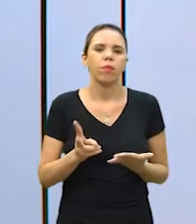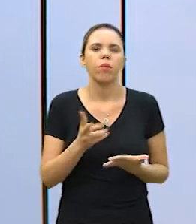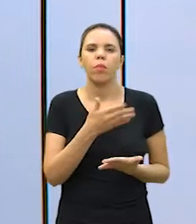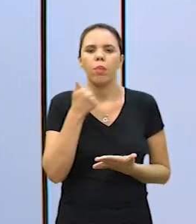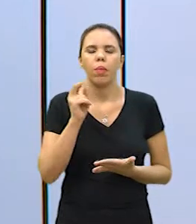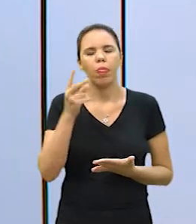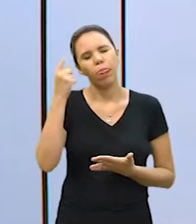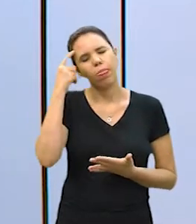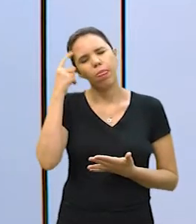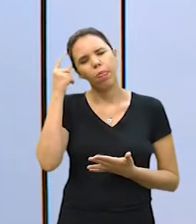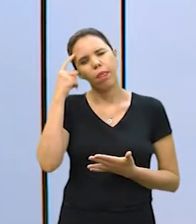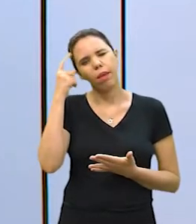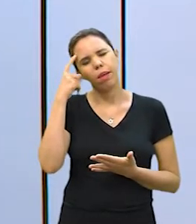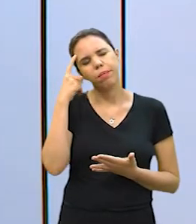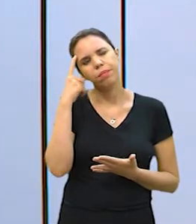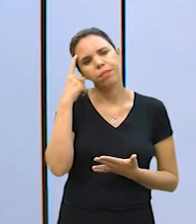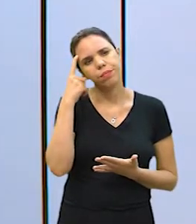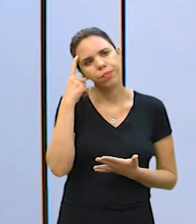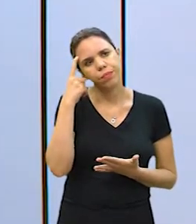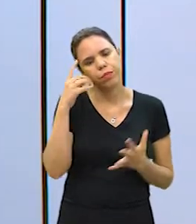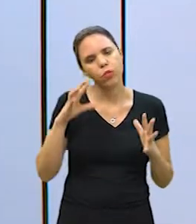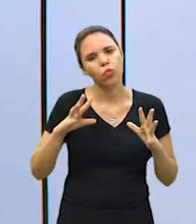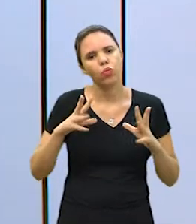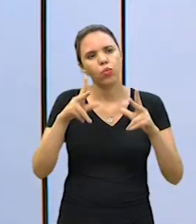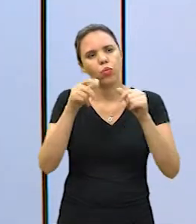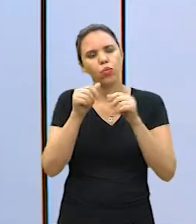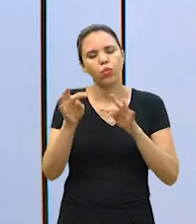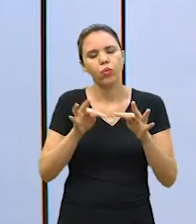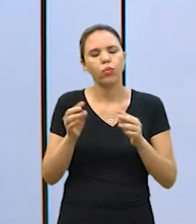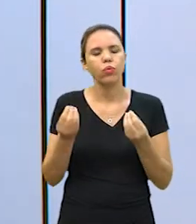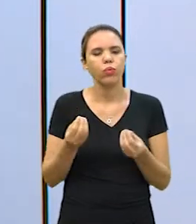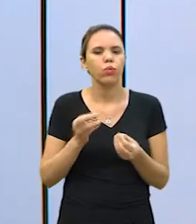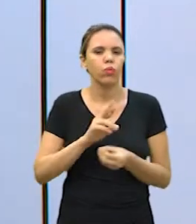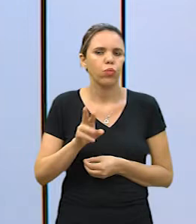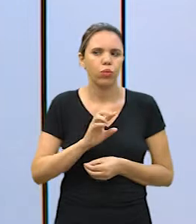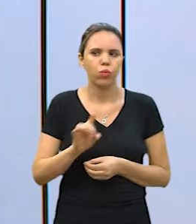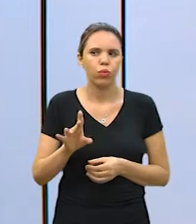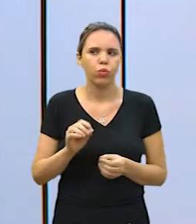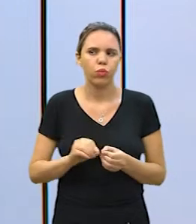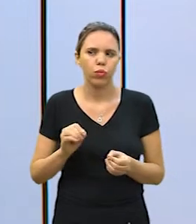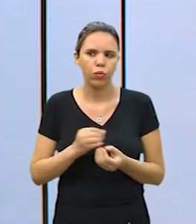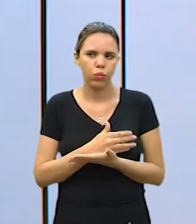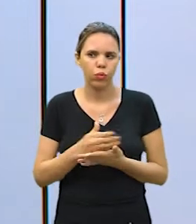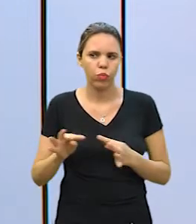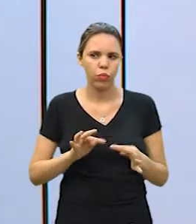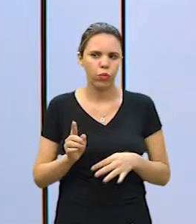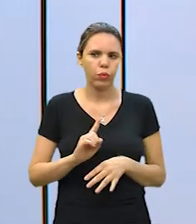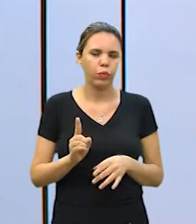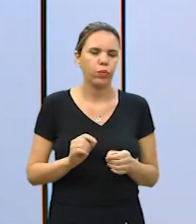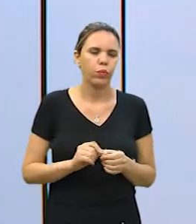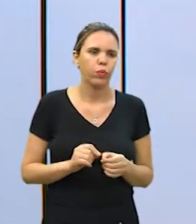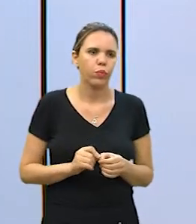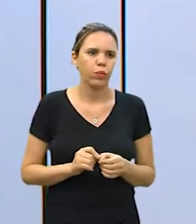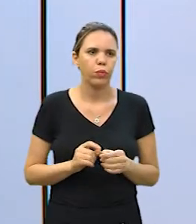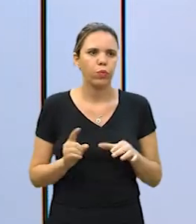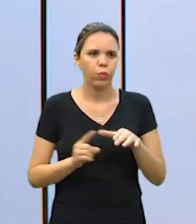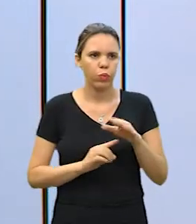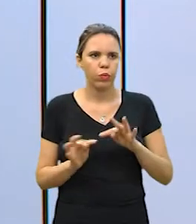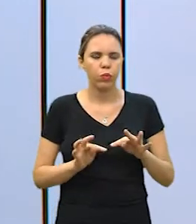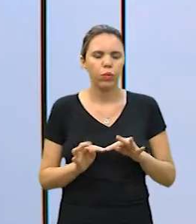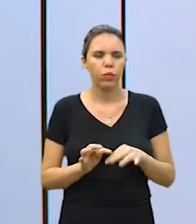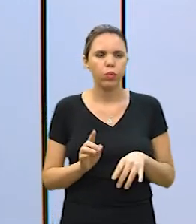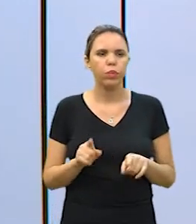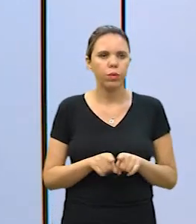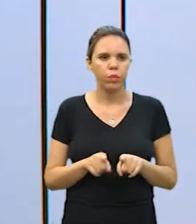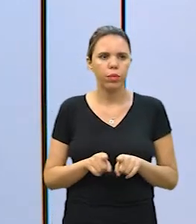também sempre estar pensando na universalidade aí do tratamento, que não é só o aspecto inicial do tratamento